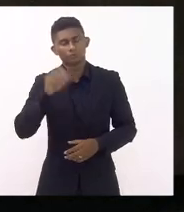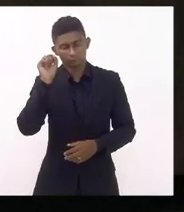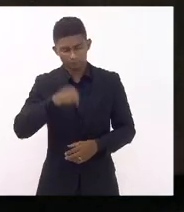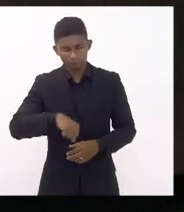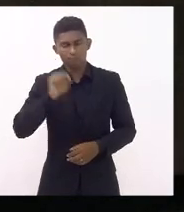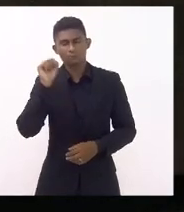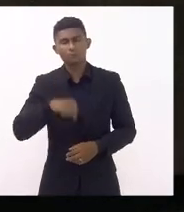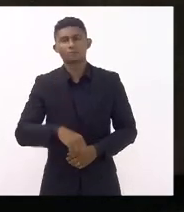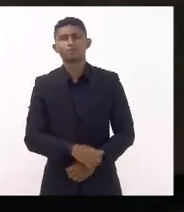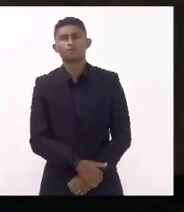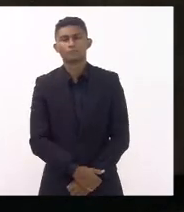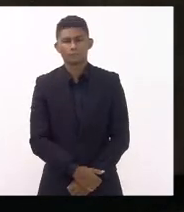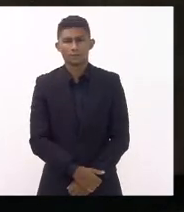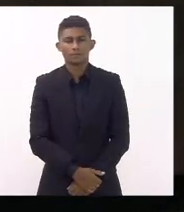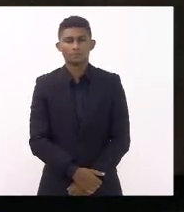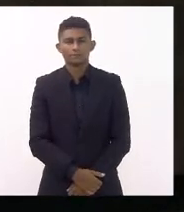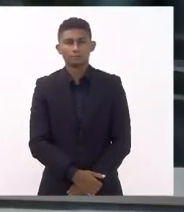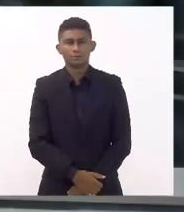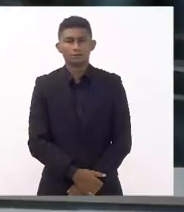favorável.